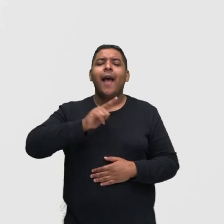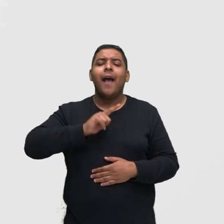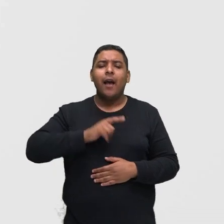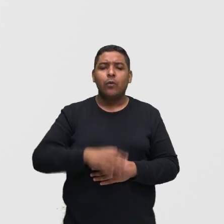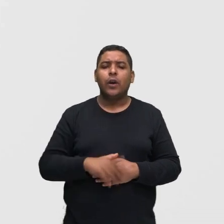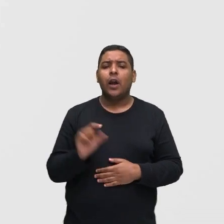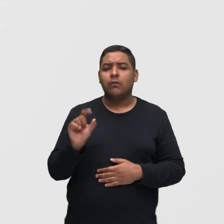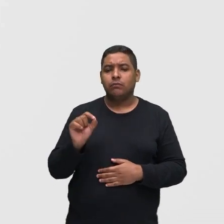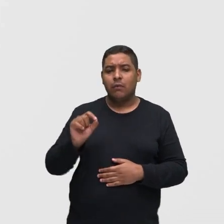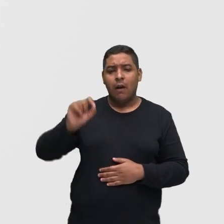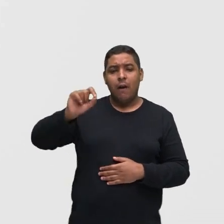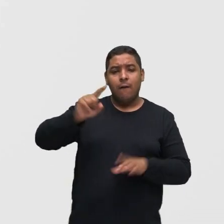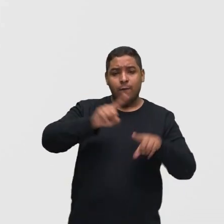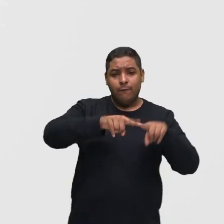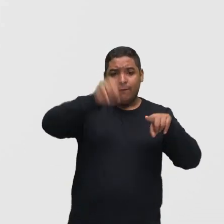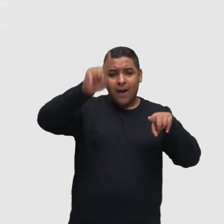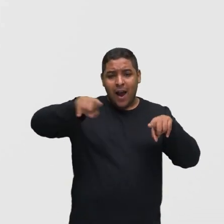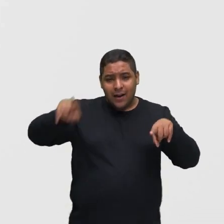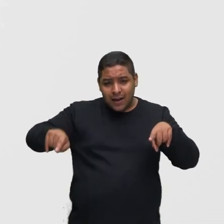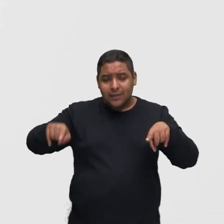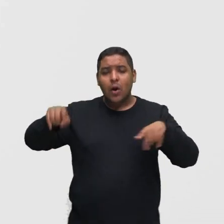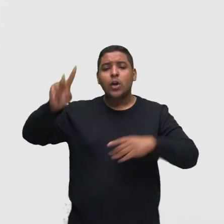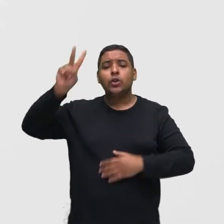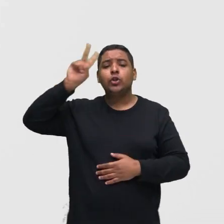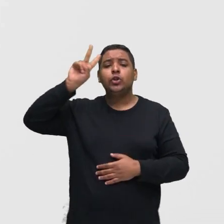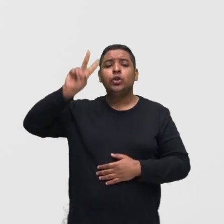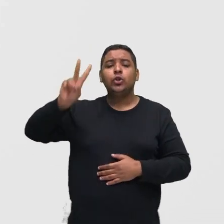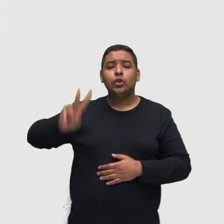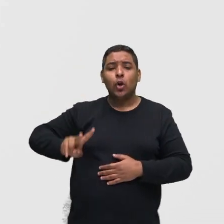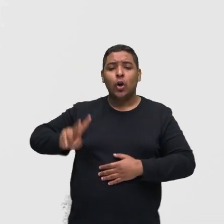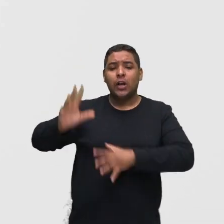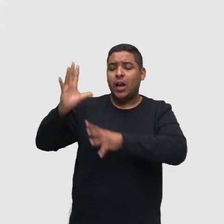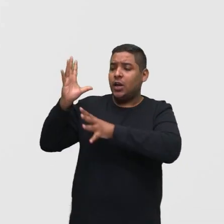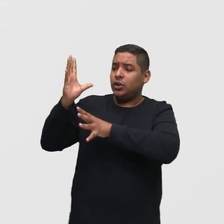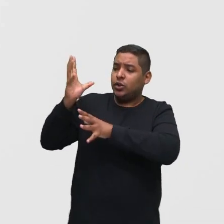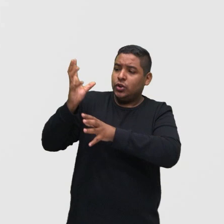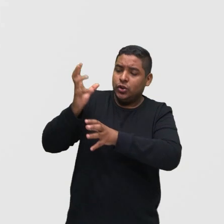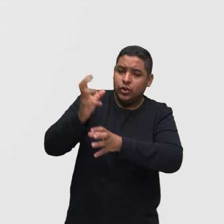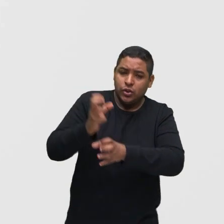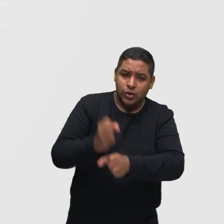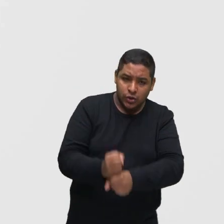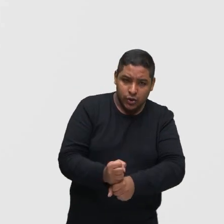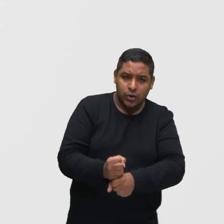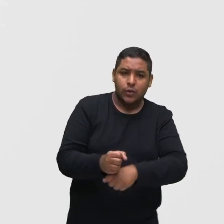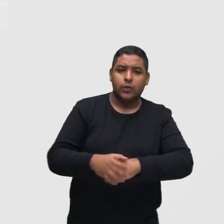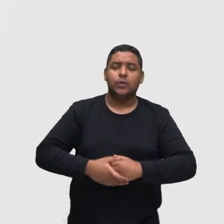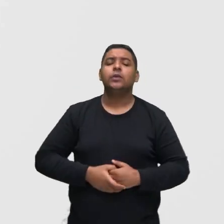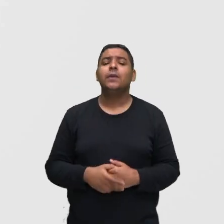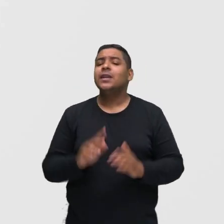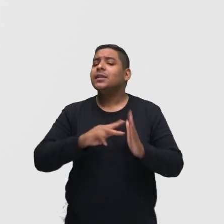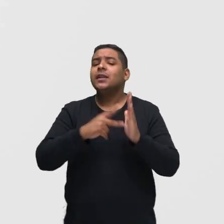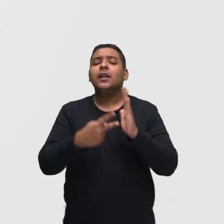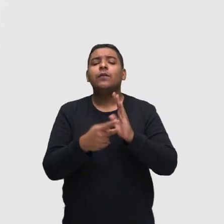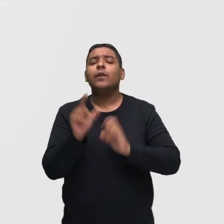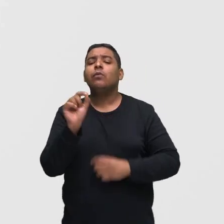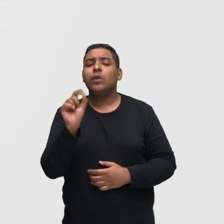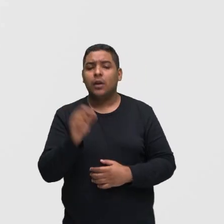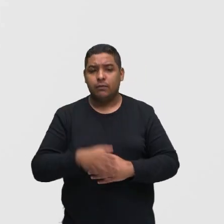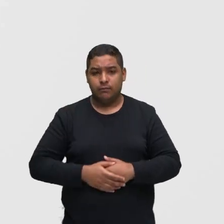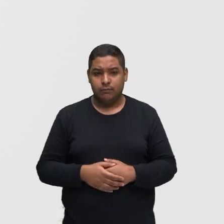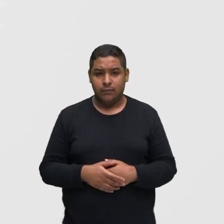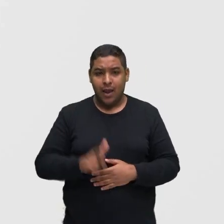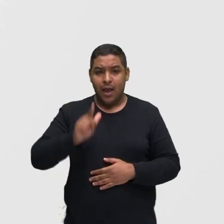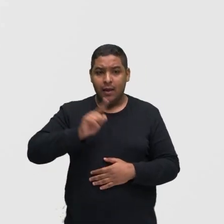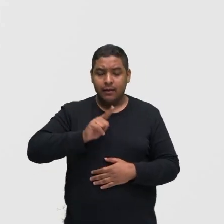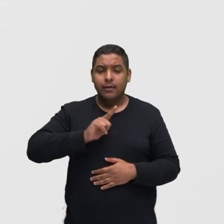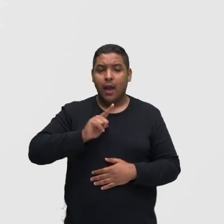histórica. Observa aí na nossa cartela, olha só. A variação histórica significa dizer que trata,